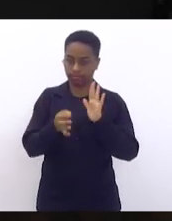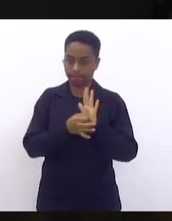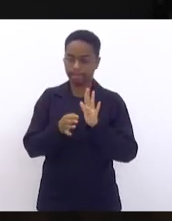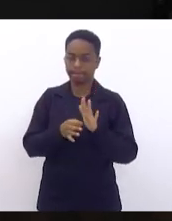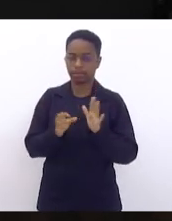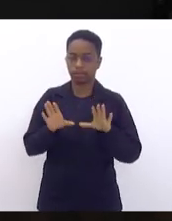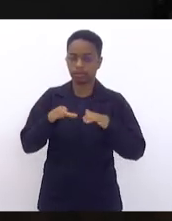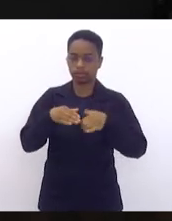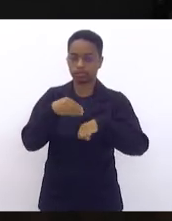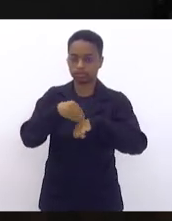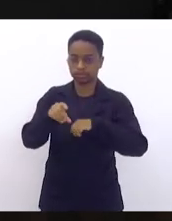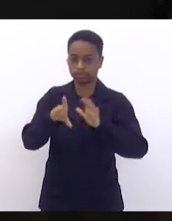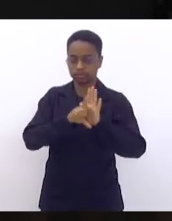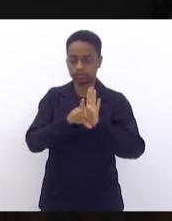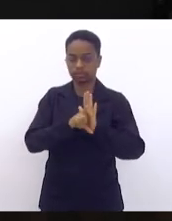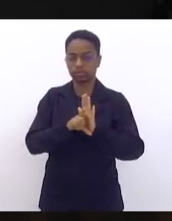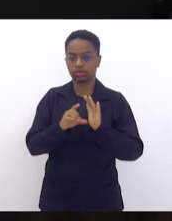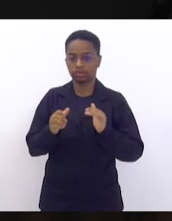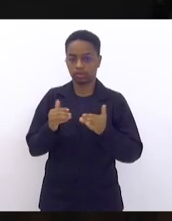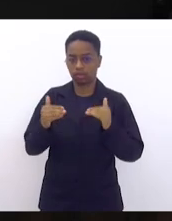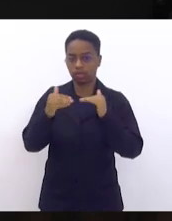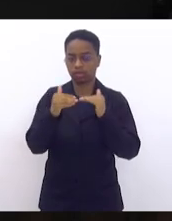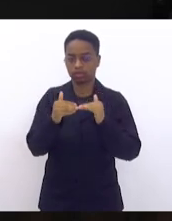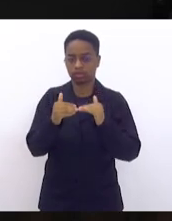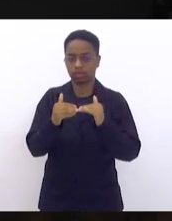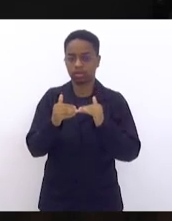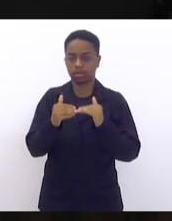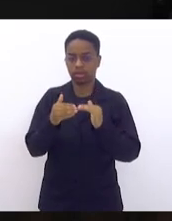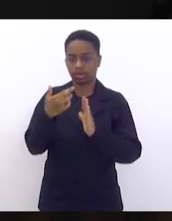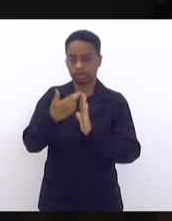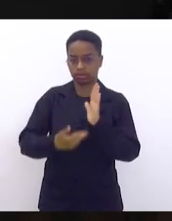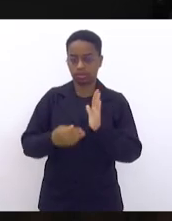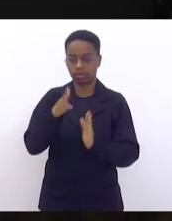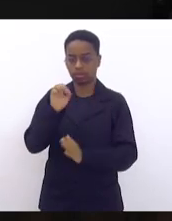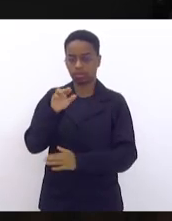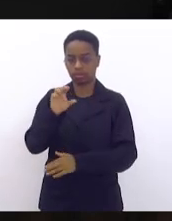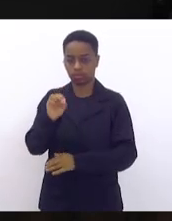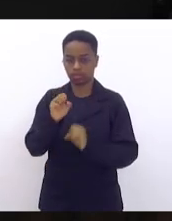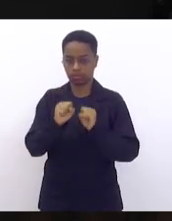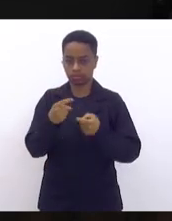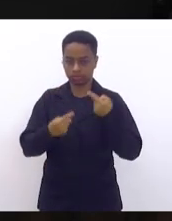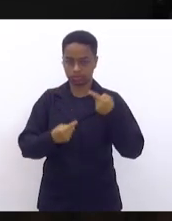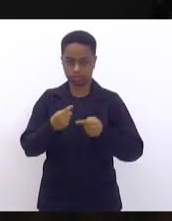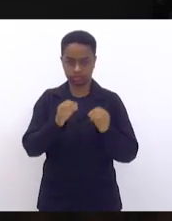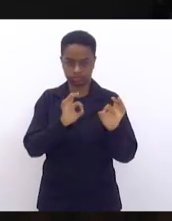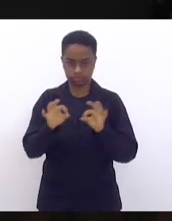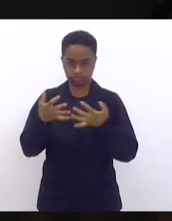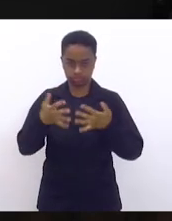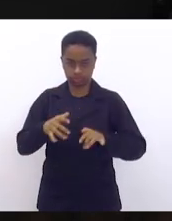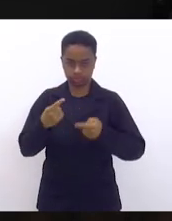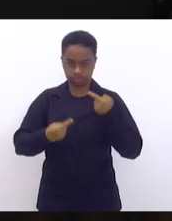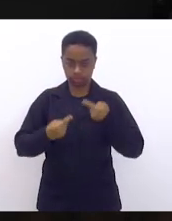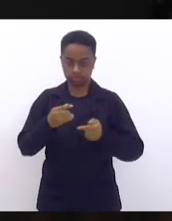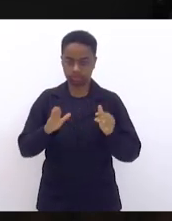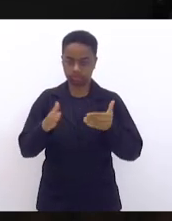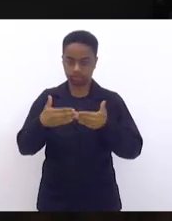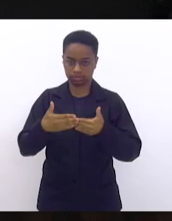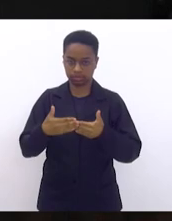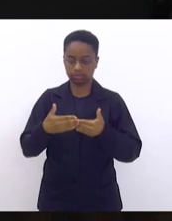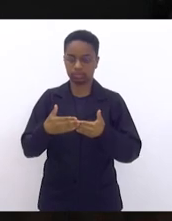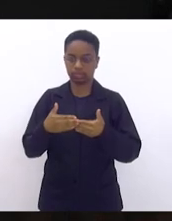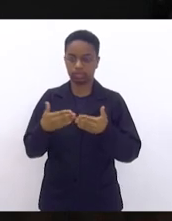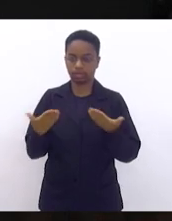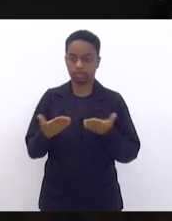Legislativas, favorável ao relator, deputado Bruno Dauaire. Em discussão, não havendo quem queira discutir, encerrada a discussão, a